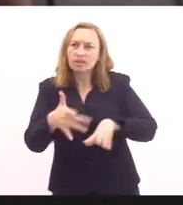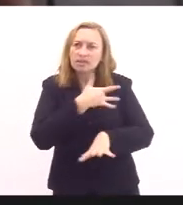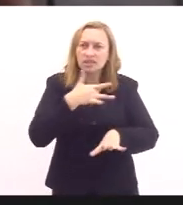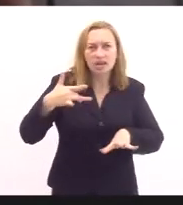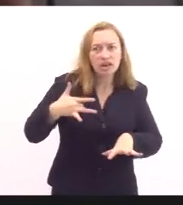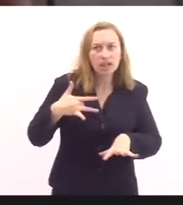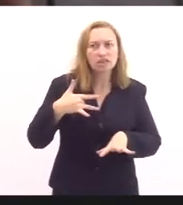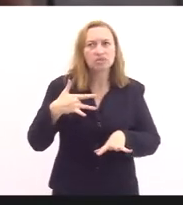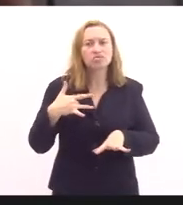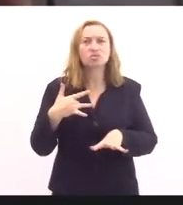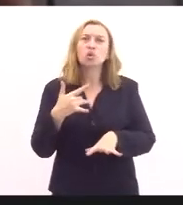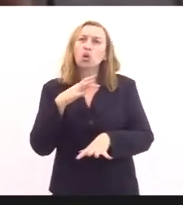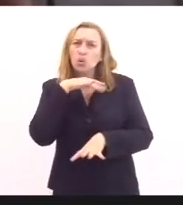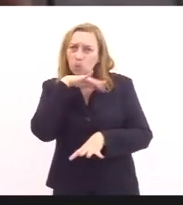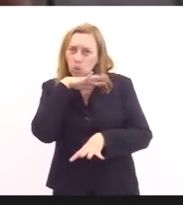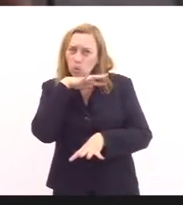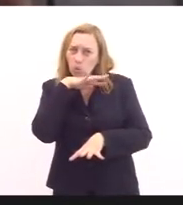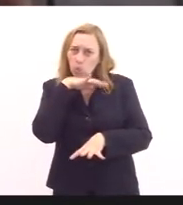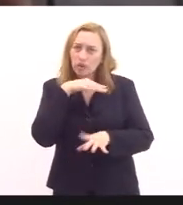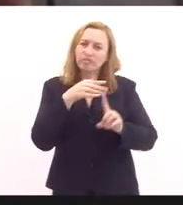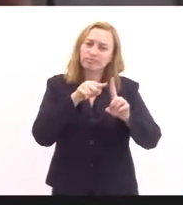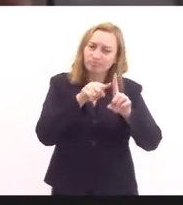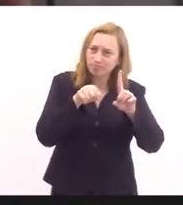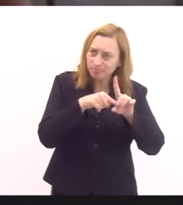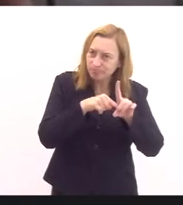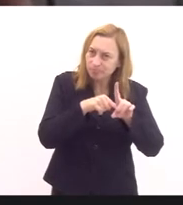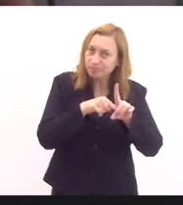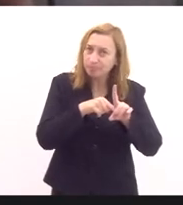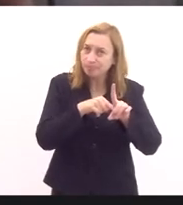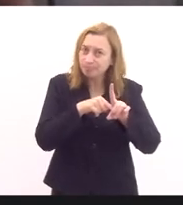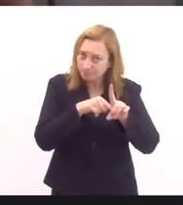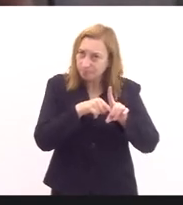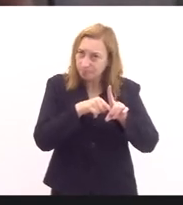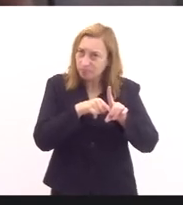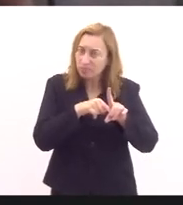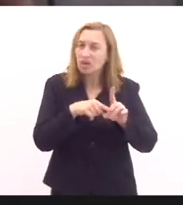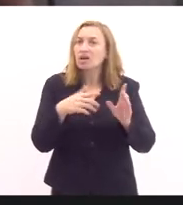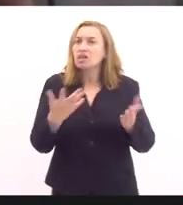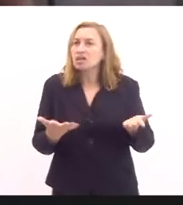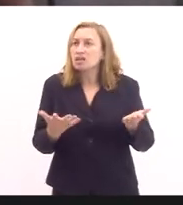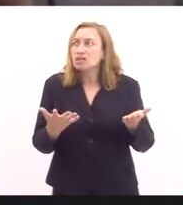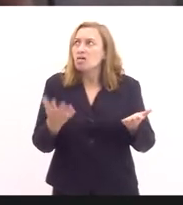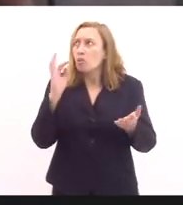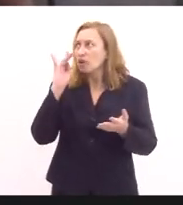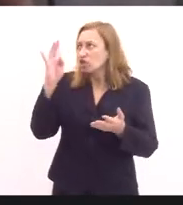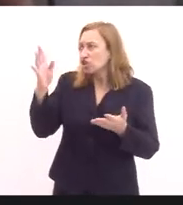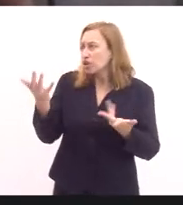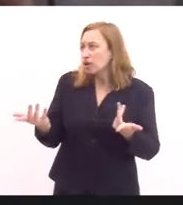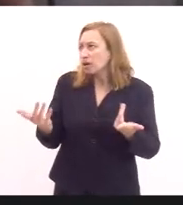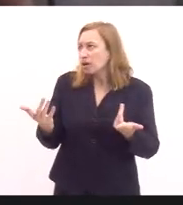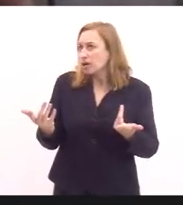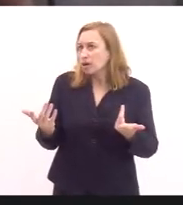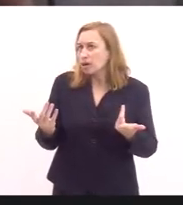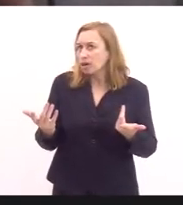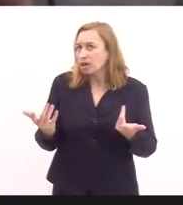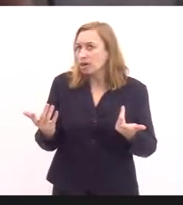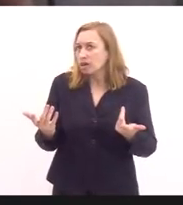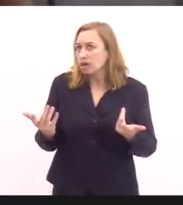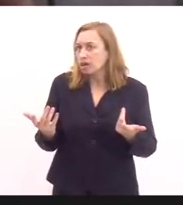bastante precário população materna e além Então vamos imaginar o seguinte